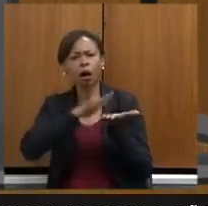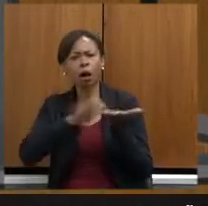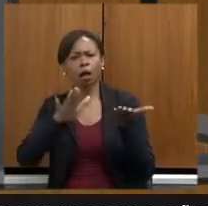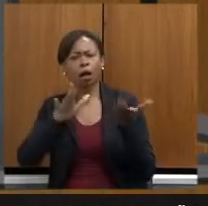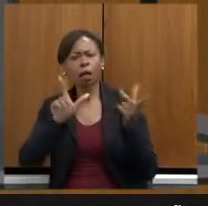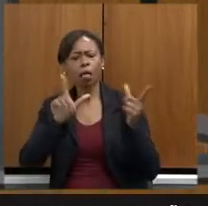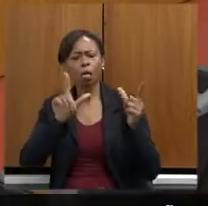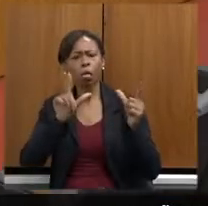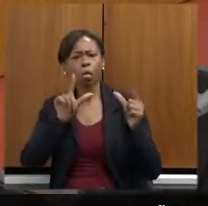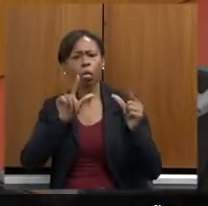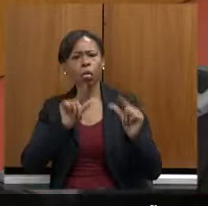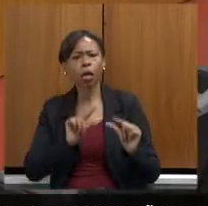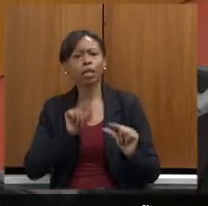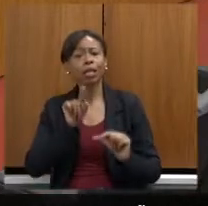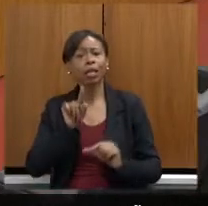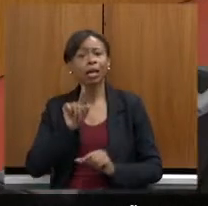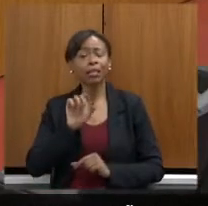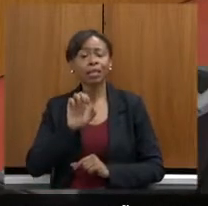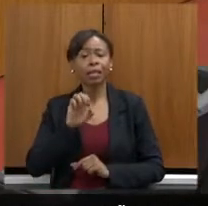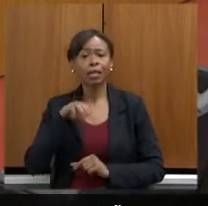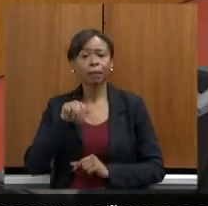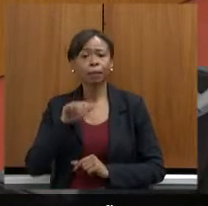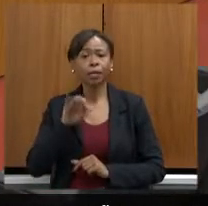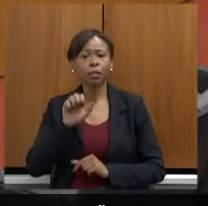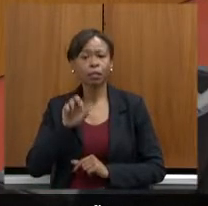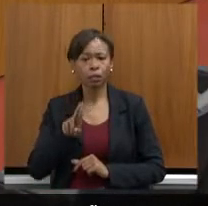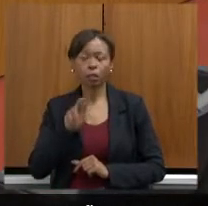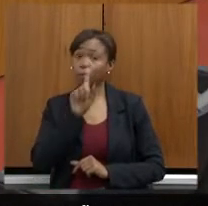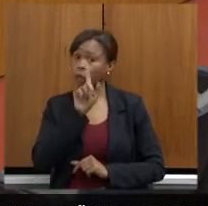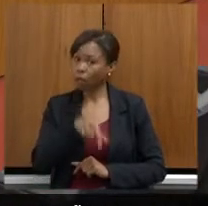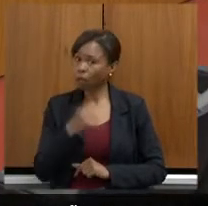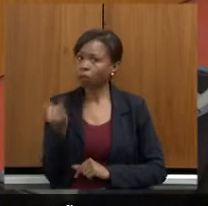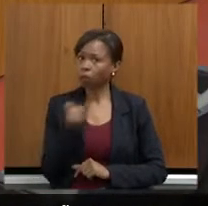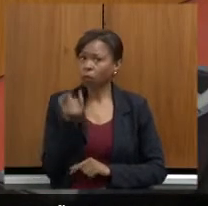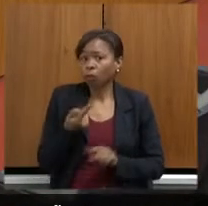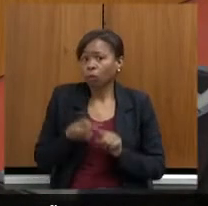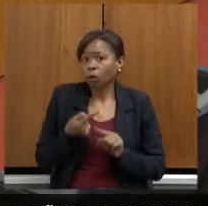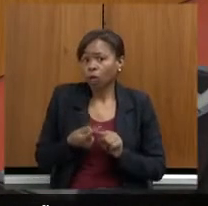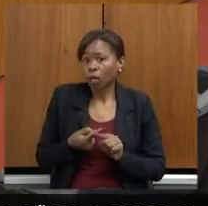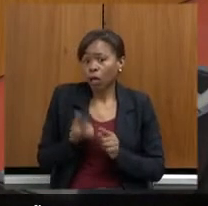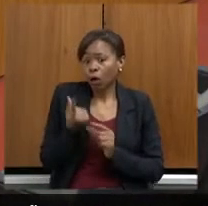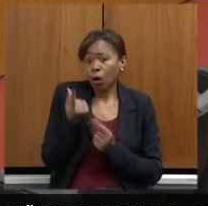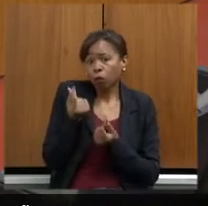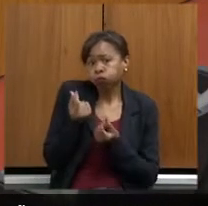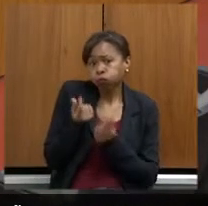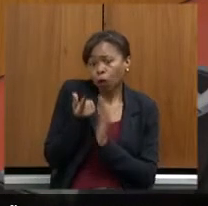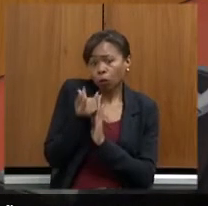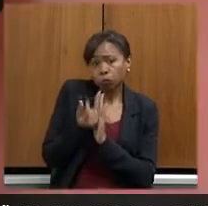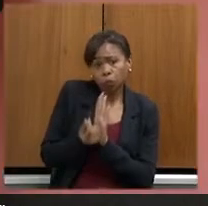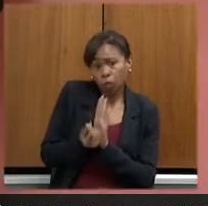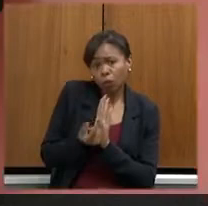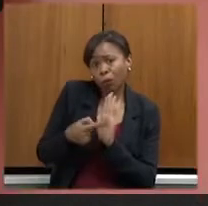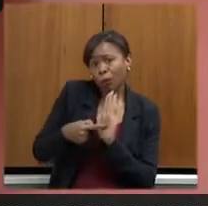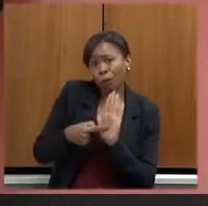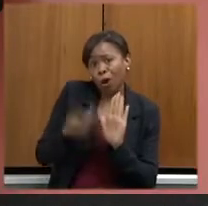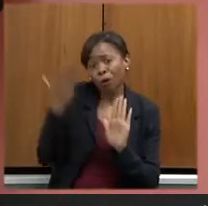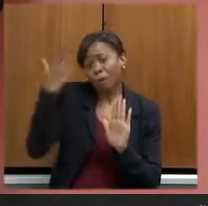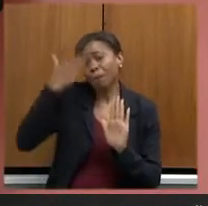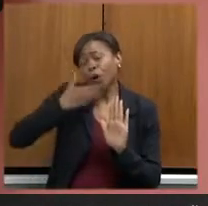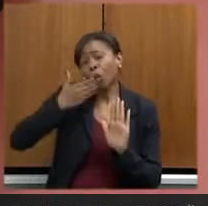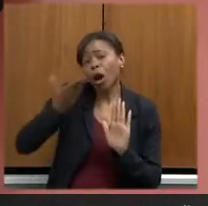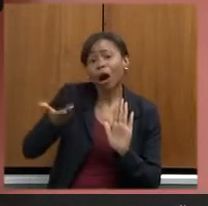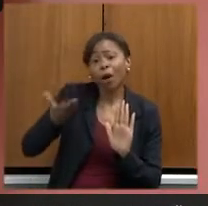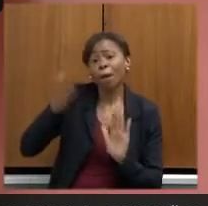Emater e como essa é uma questão importante porque o orçamento vai nos dizer das prioridades sempre né